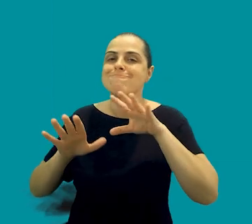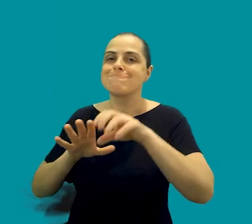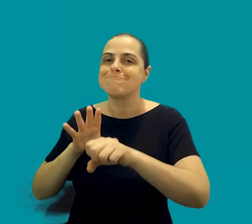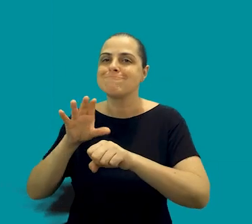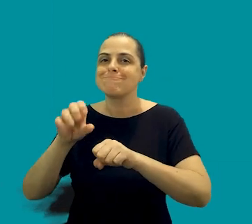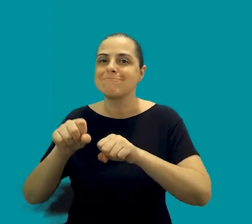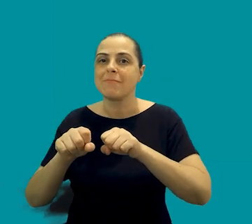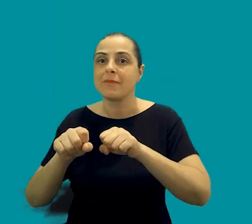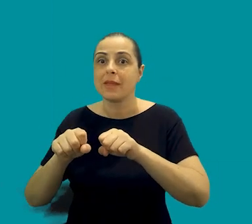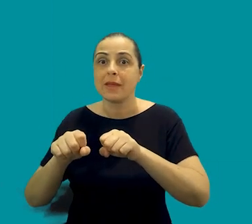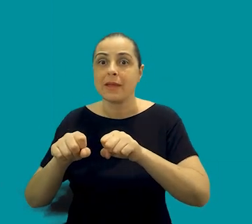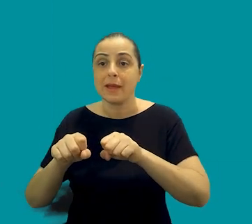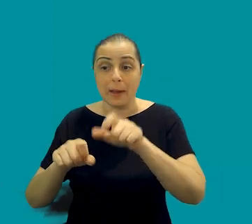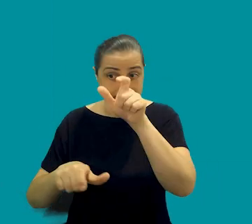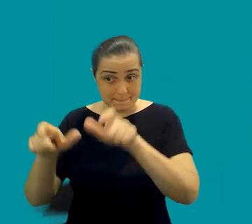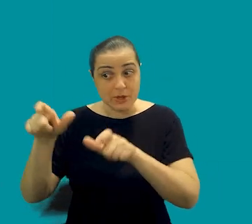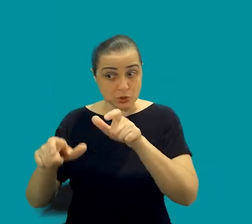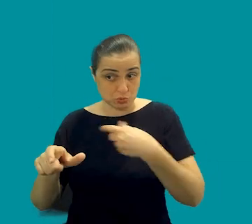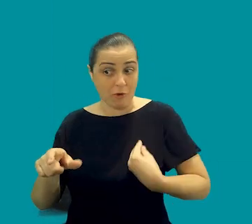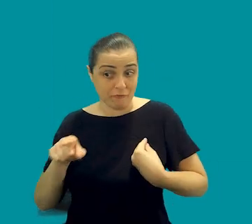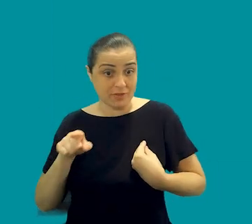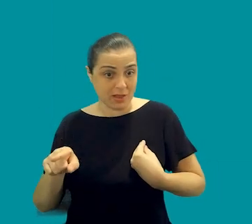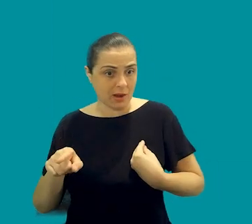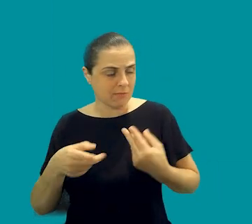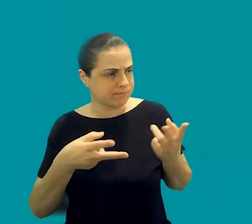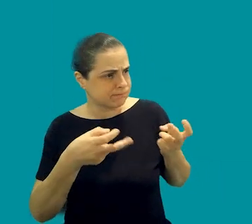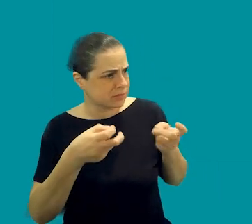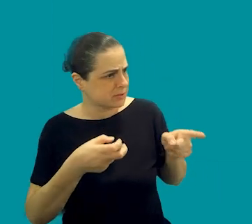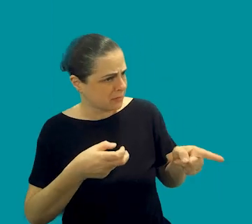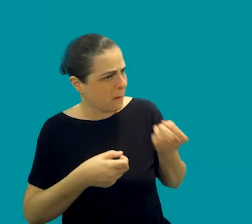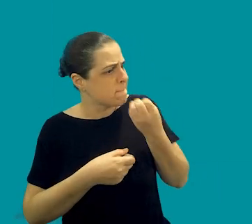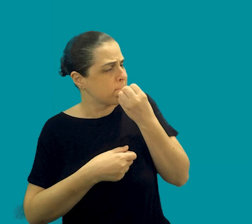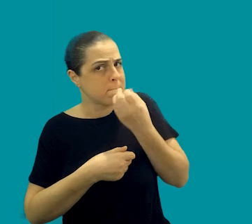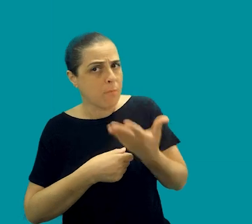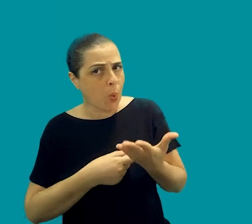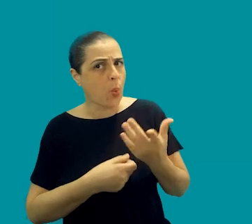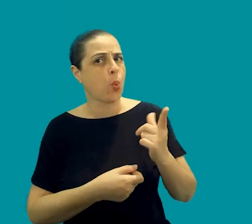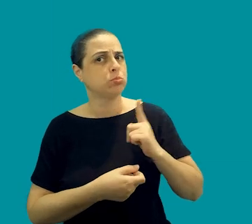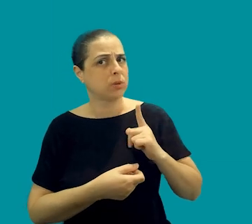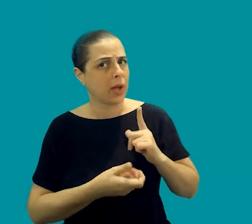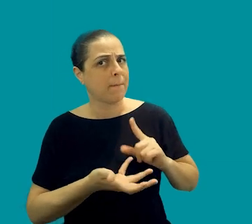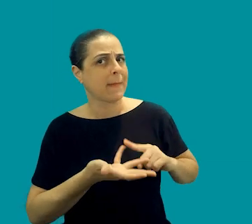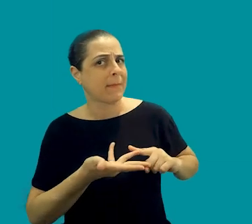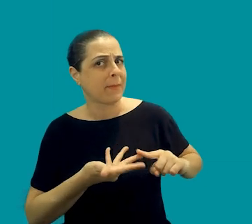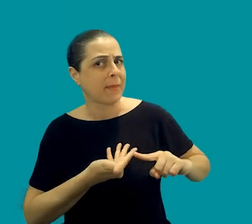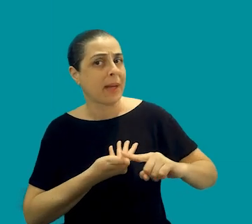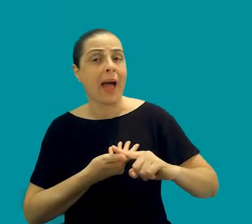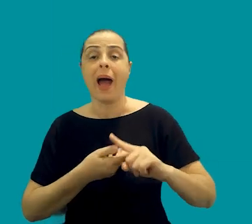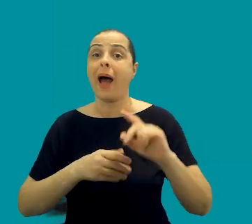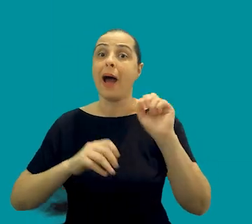no local é uma vida atrativa de outras coisas boas, então a empresa vai